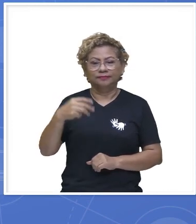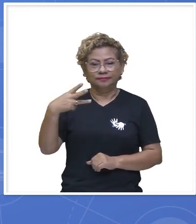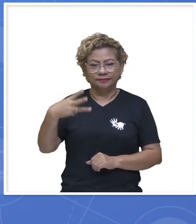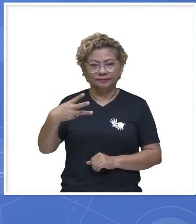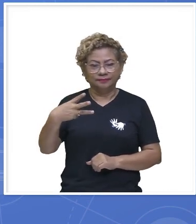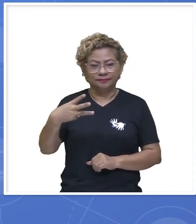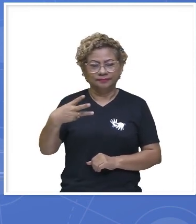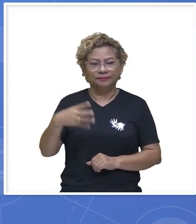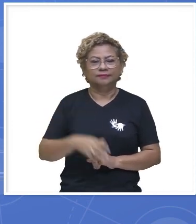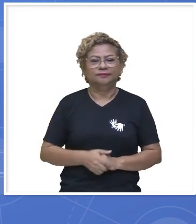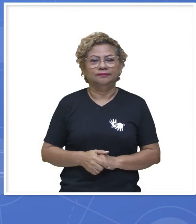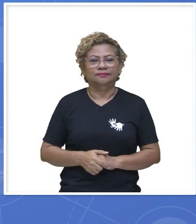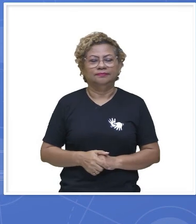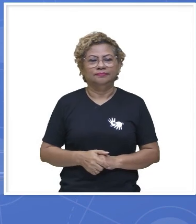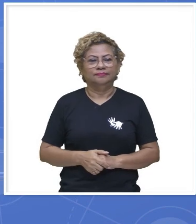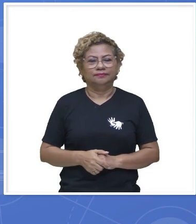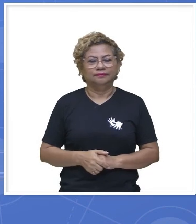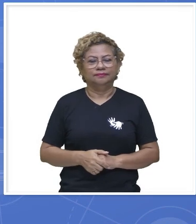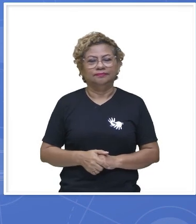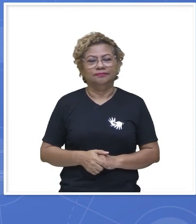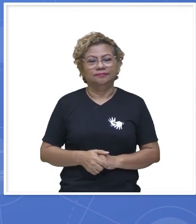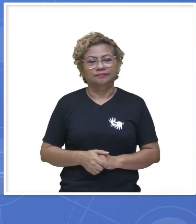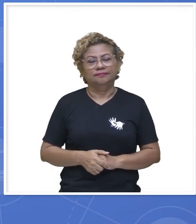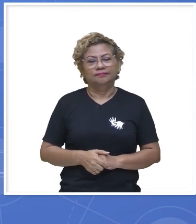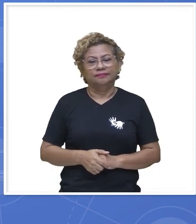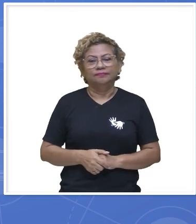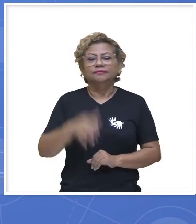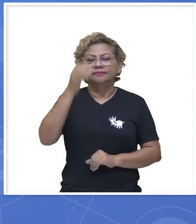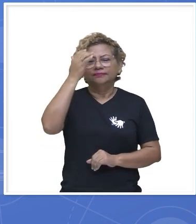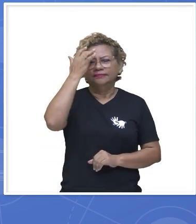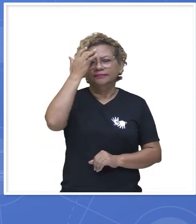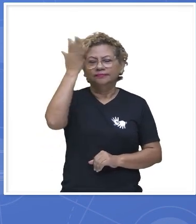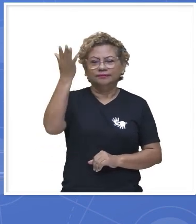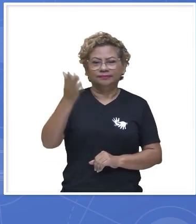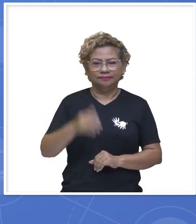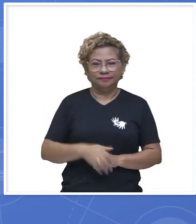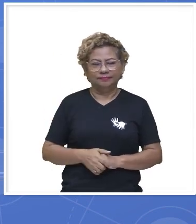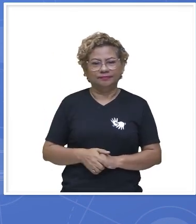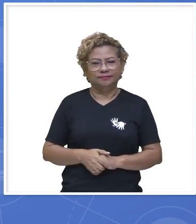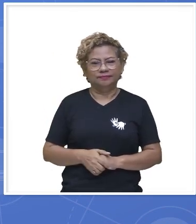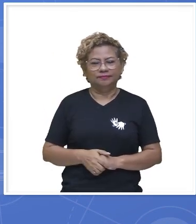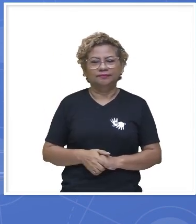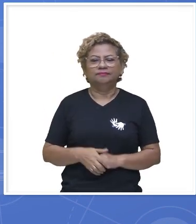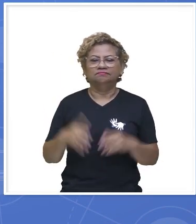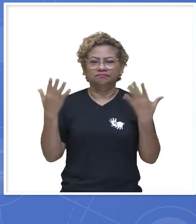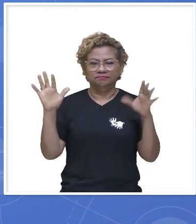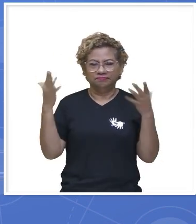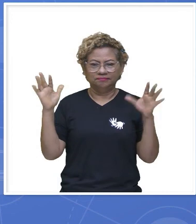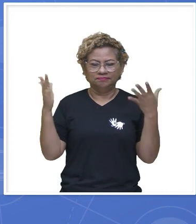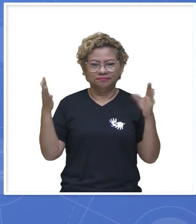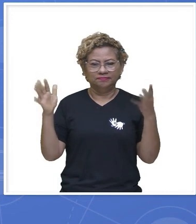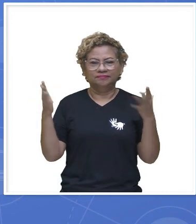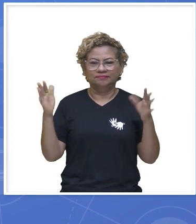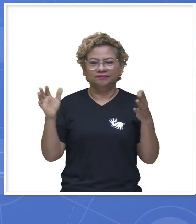30 dúzias de ovos. Em alguns meses dos anos de 2007 e 2008. Beleza, então ele deu aqui para